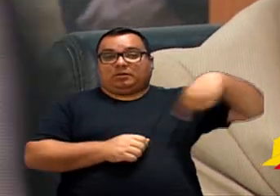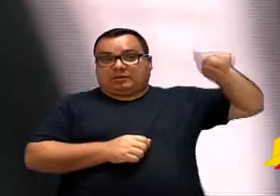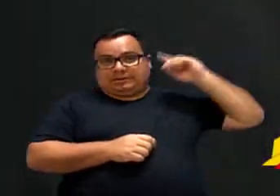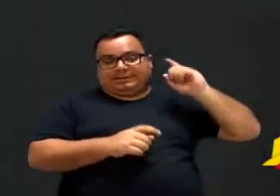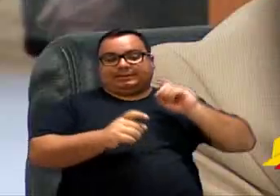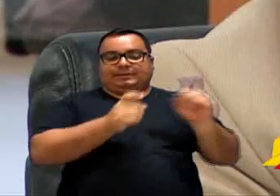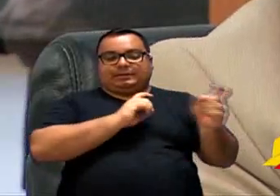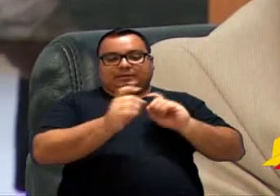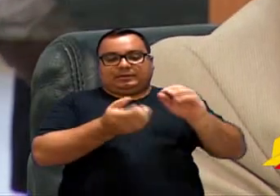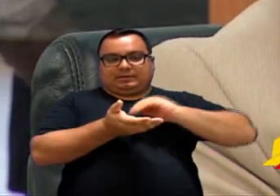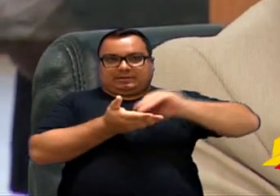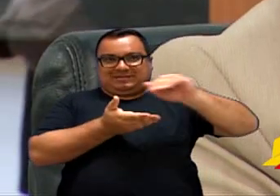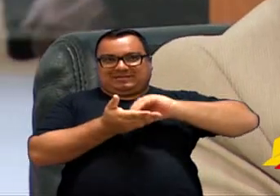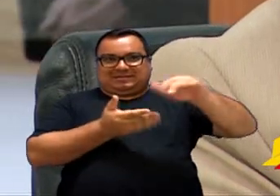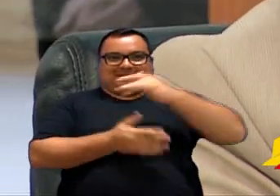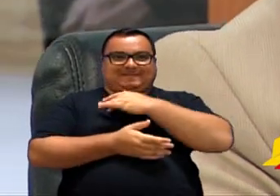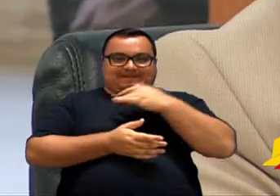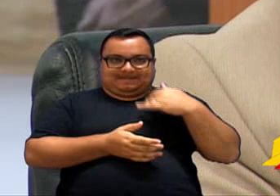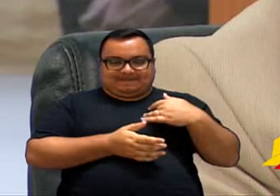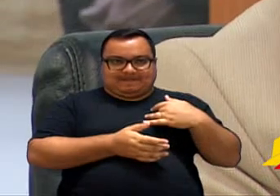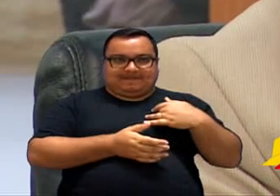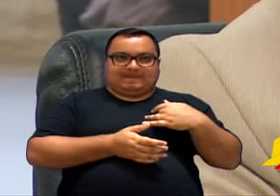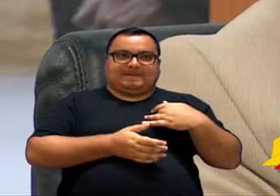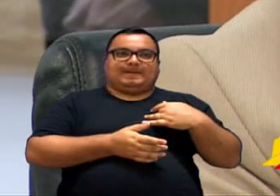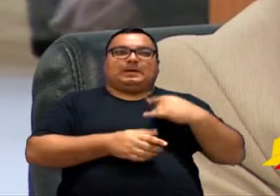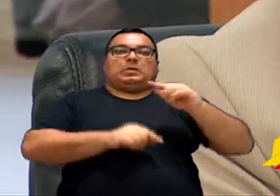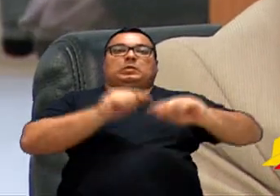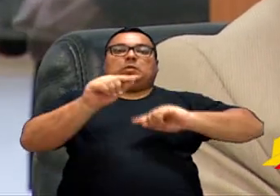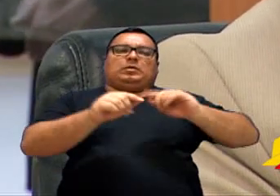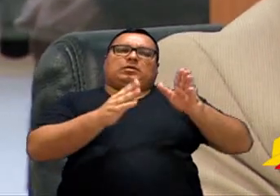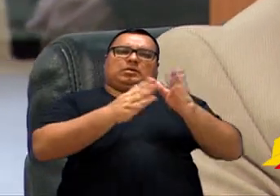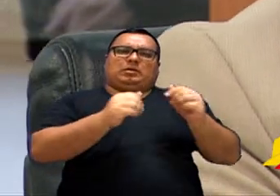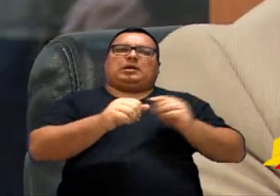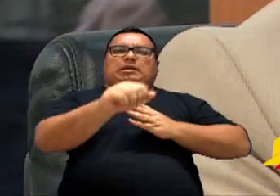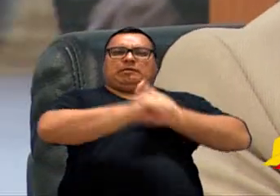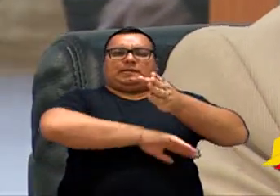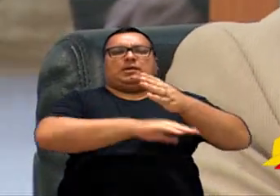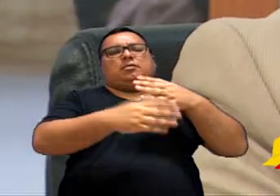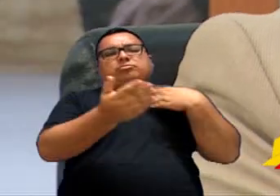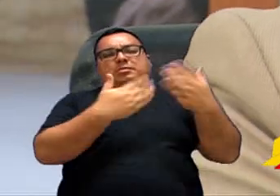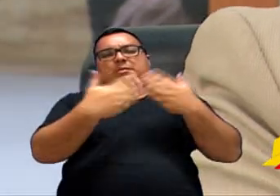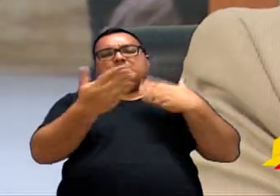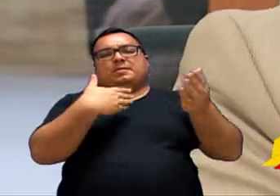até parabenizar o secretário Cláudio, porque ele nos atende até fora de hora.